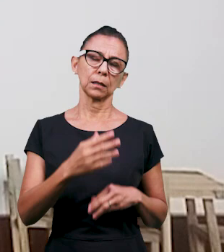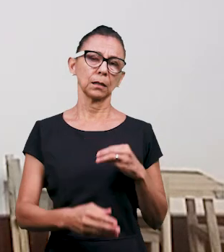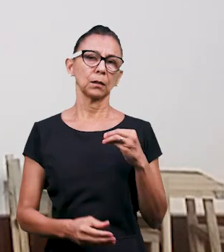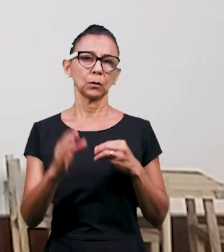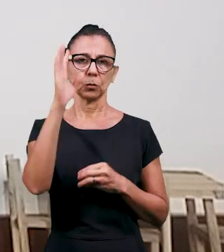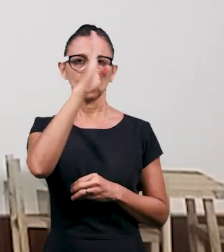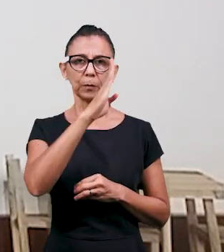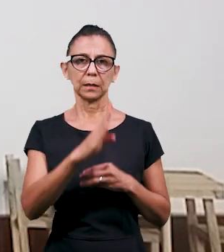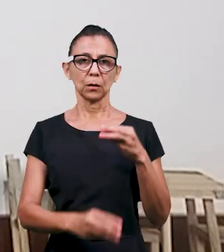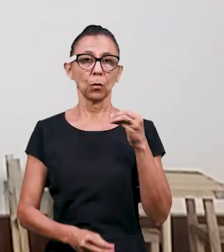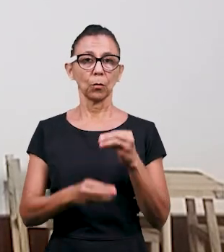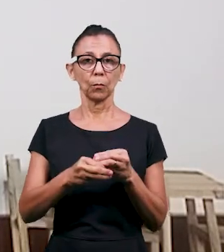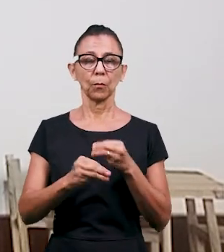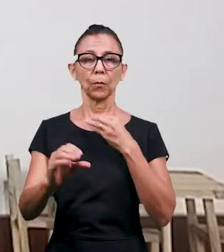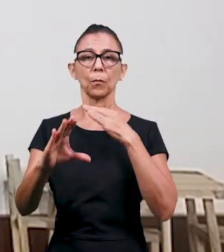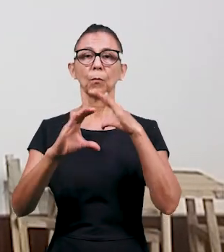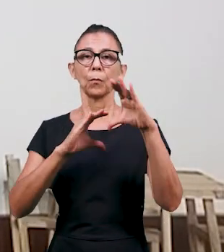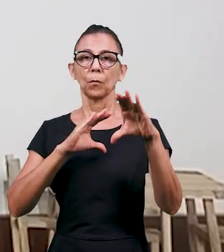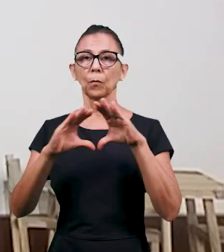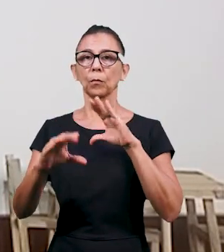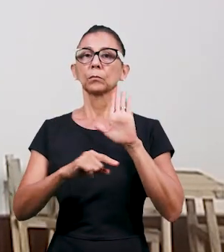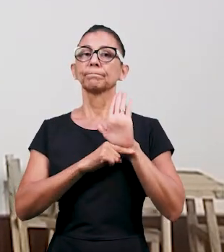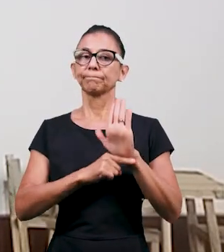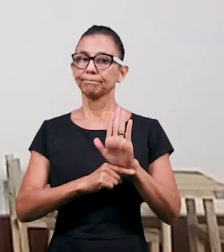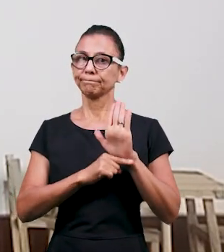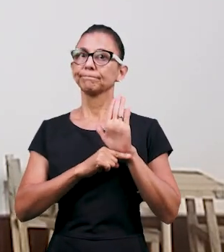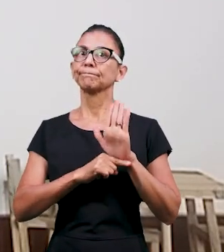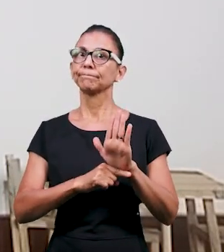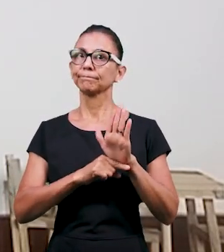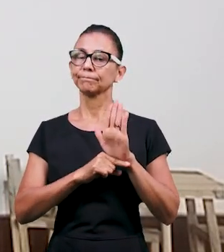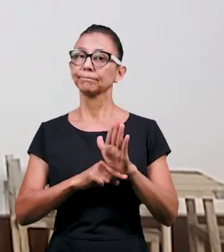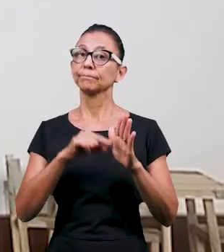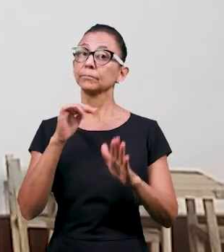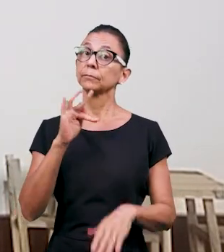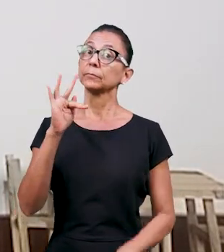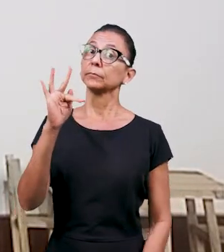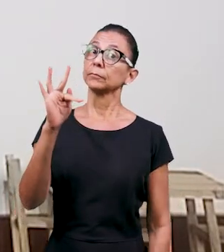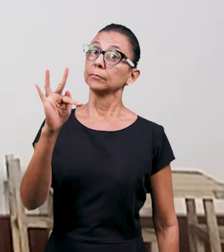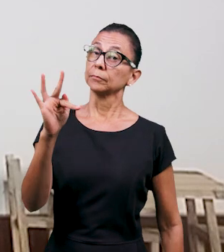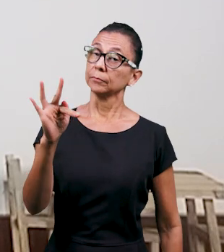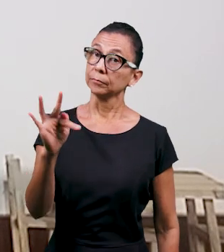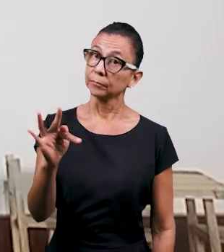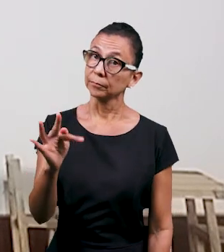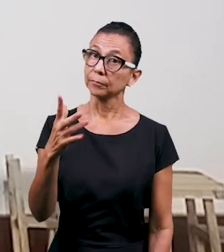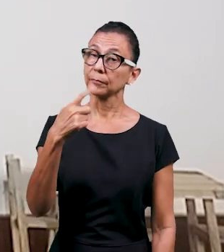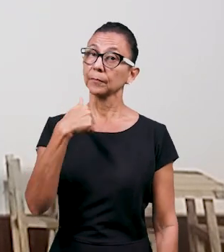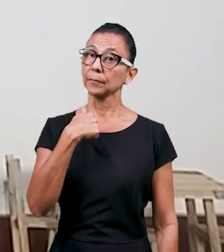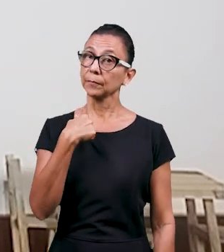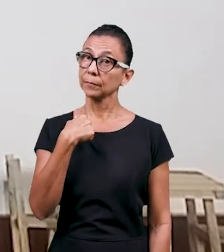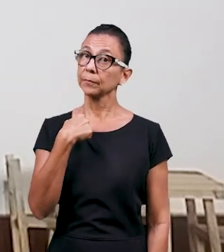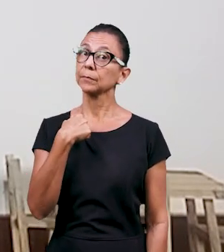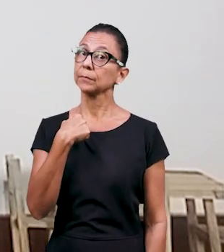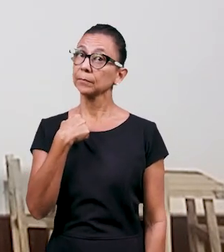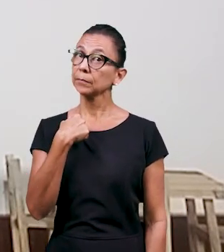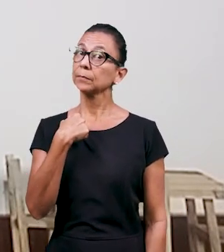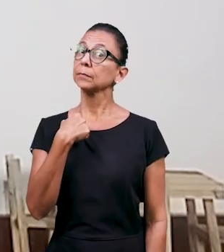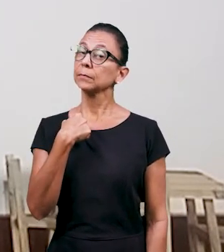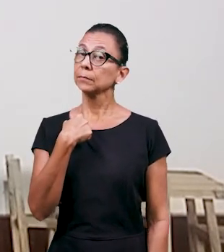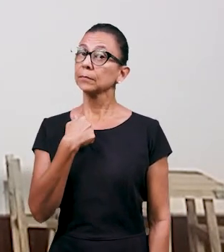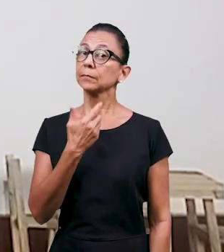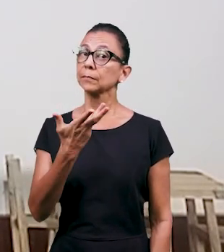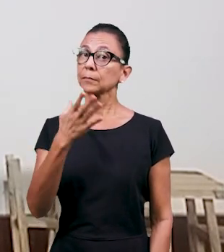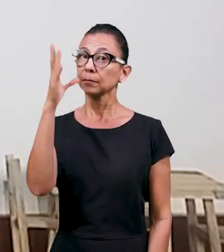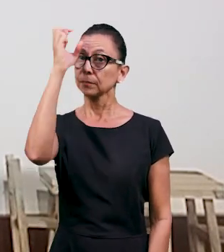um complemento de comunicação mesmo e nos auxilia muito, né? Mas futuramente, né, eu pretendo aprender